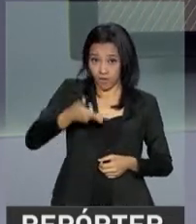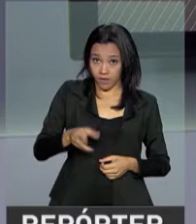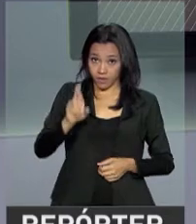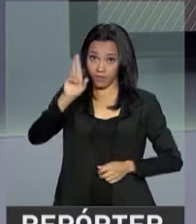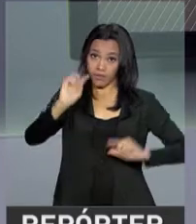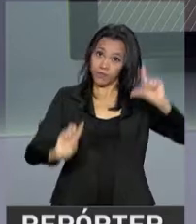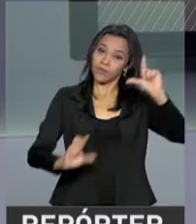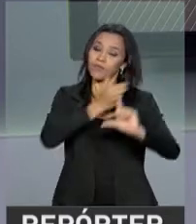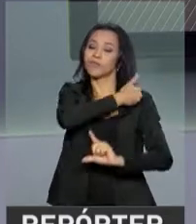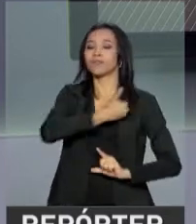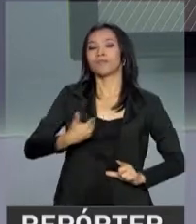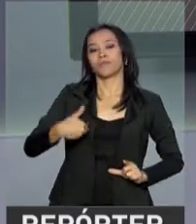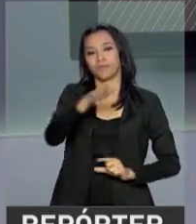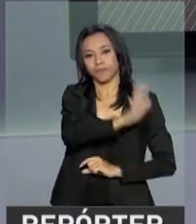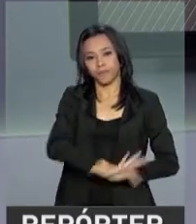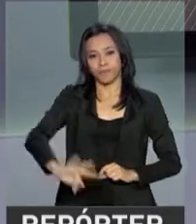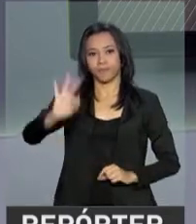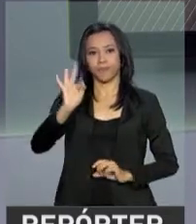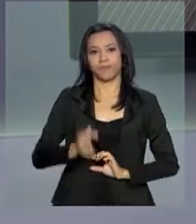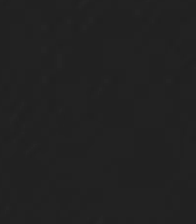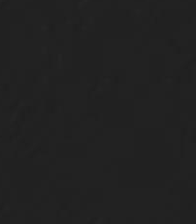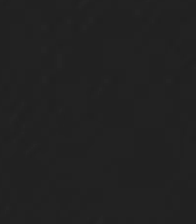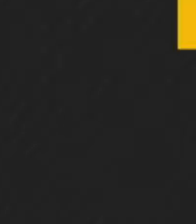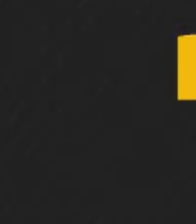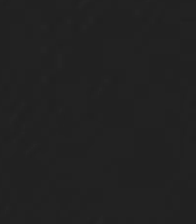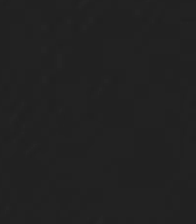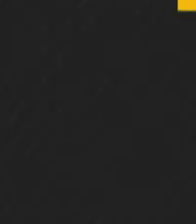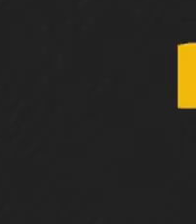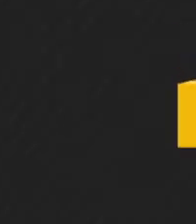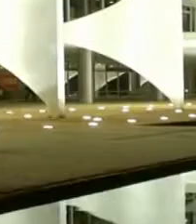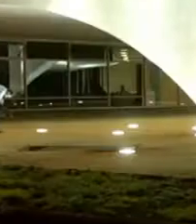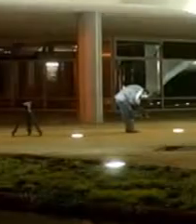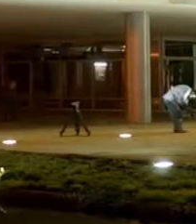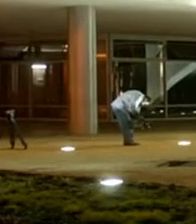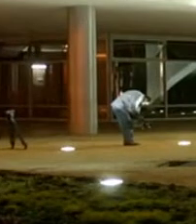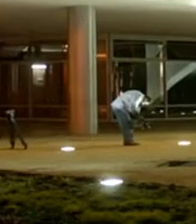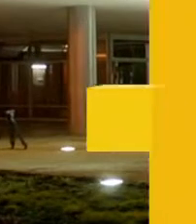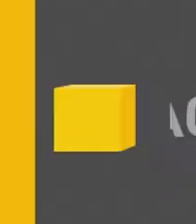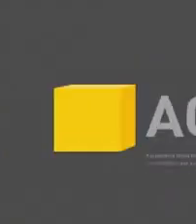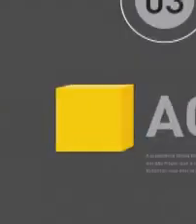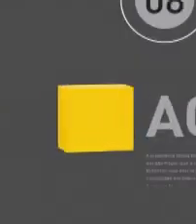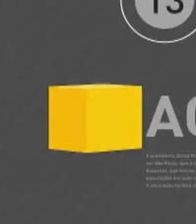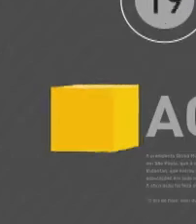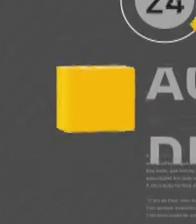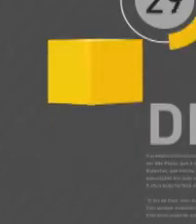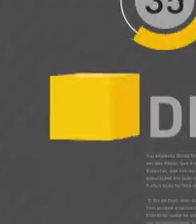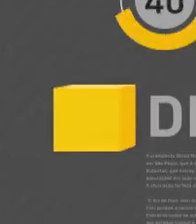NBR, a TV do Governo Federal.